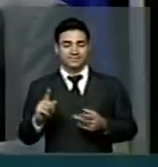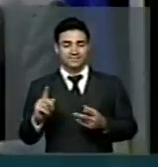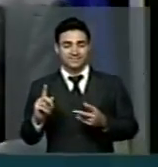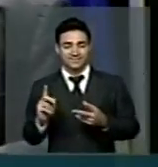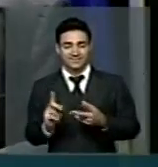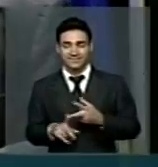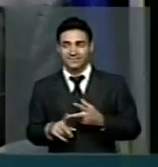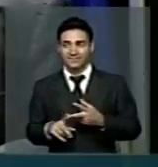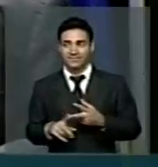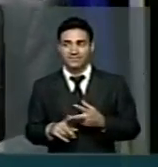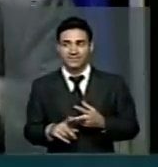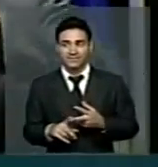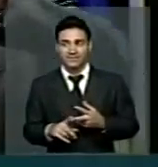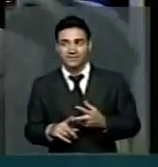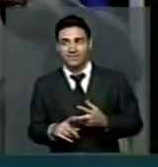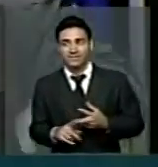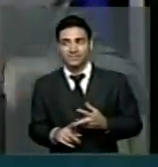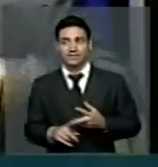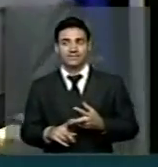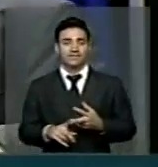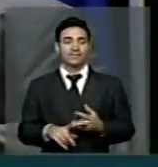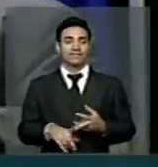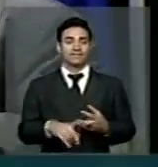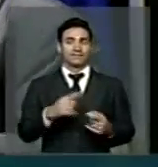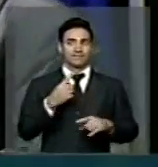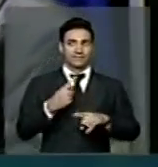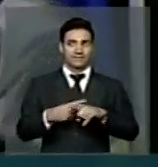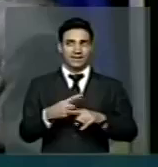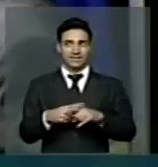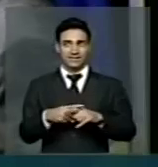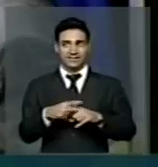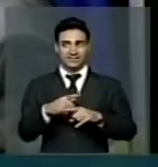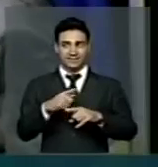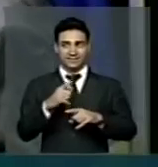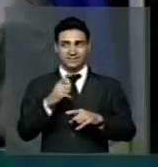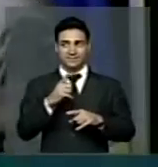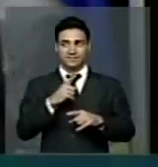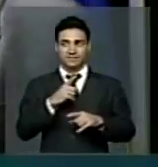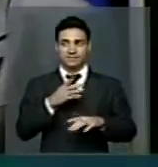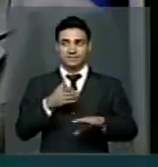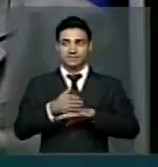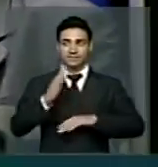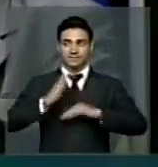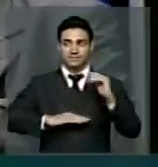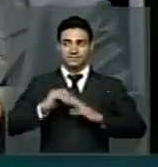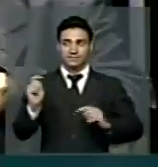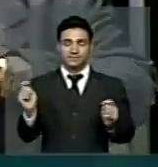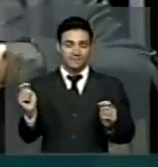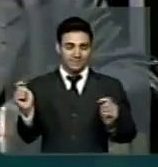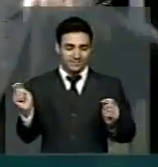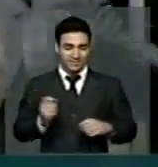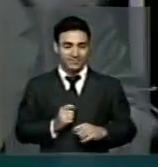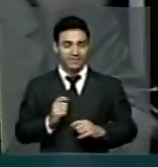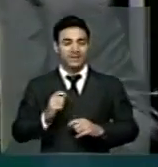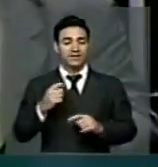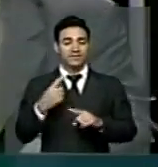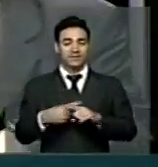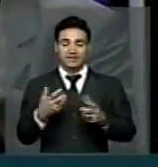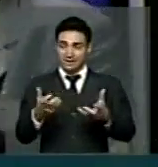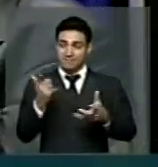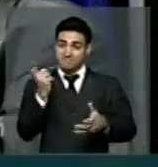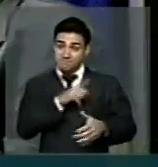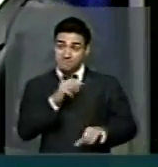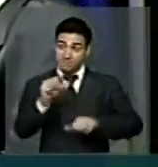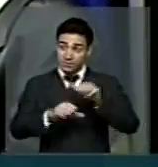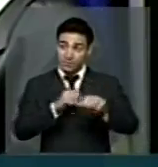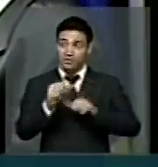aberração jurídica, invadindo efetivamente a competência de interpretação constitucional, porque quer mudá-la com